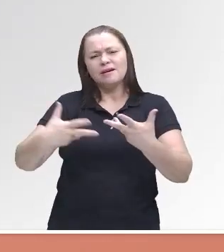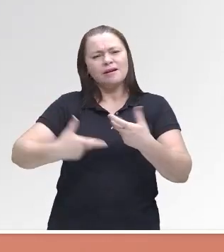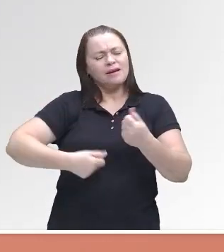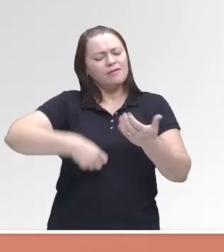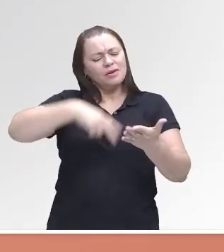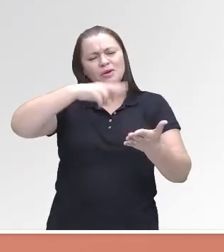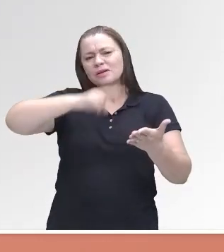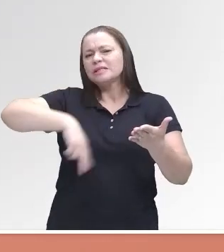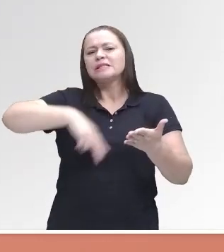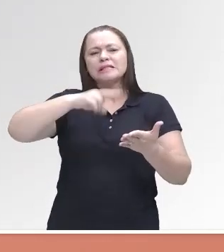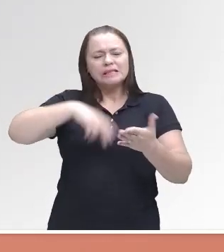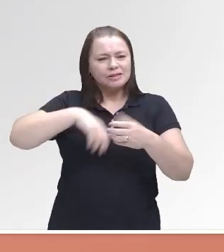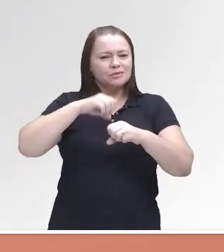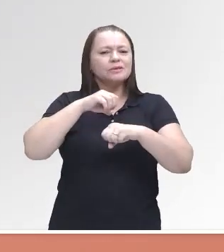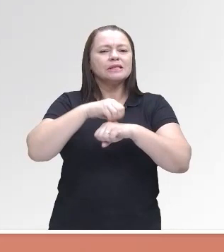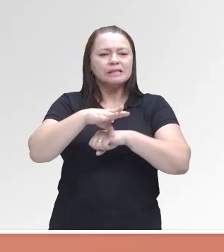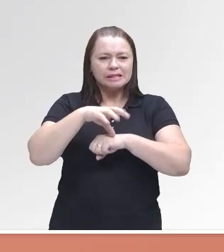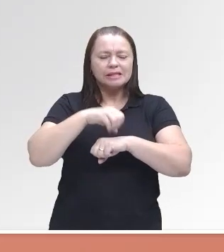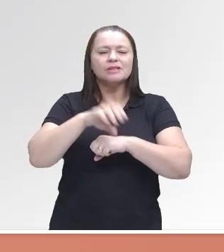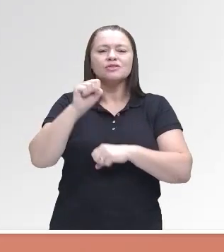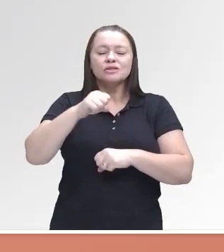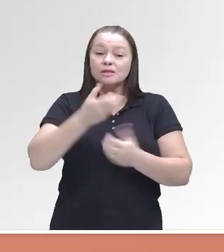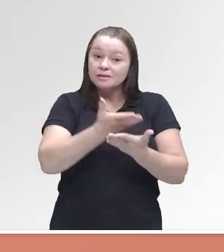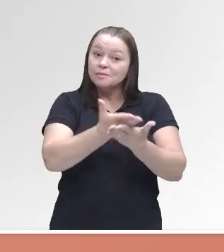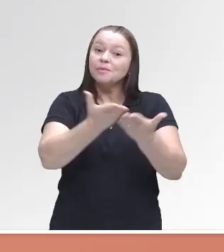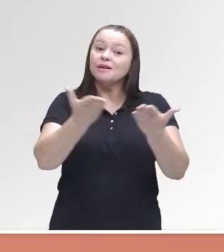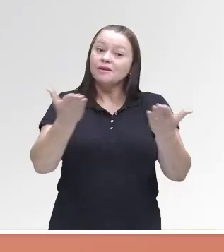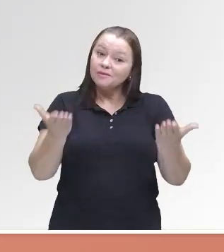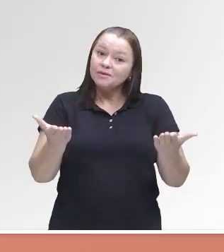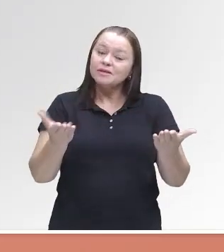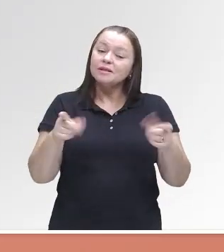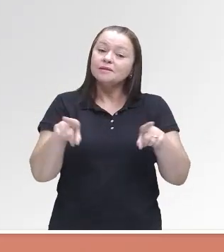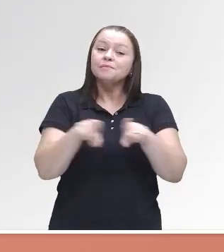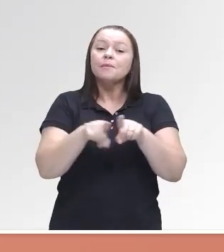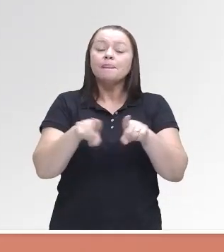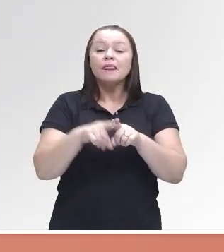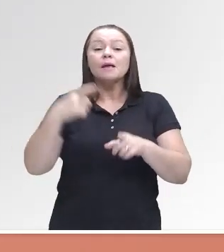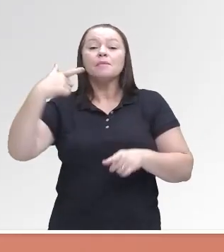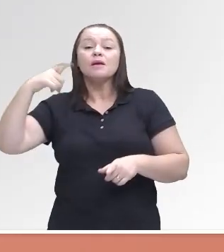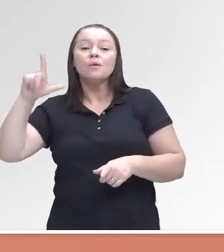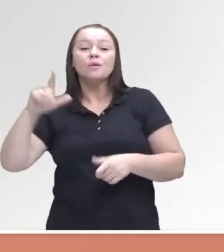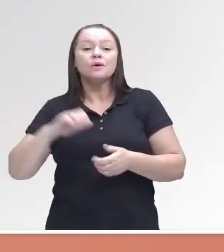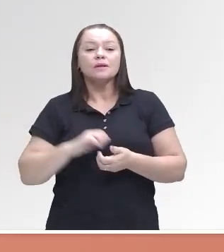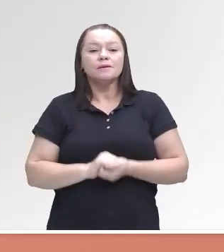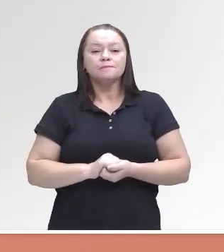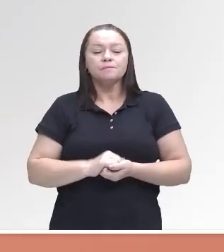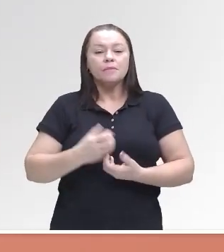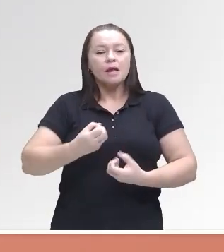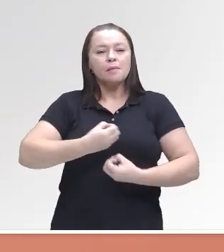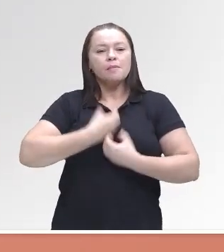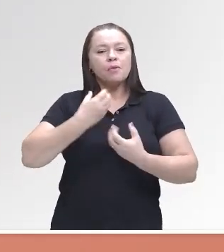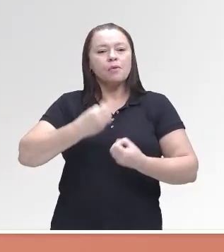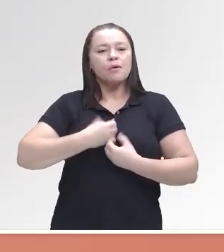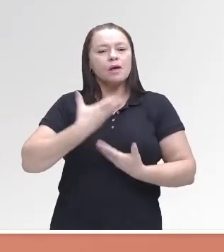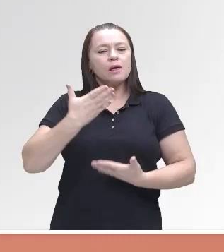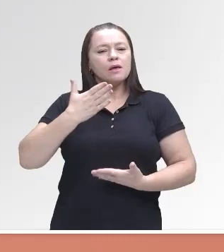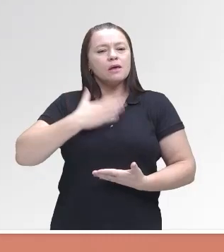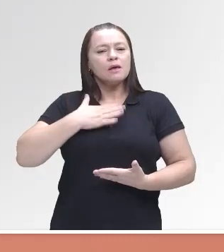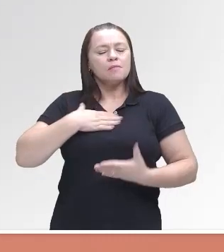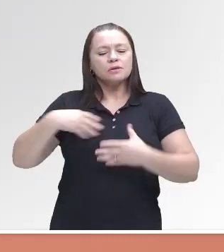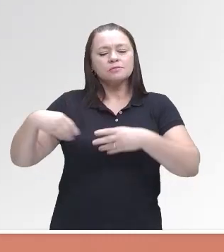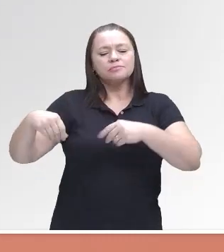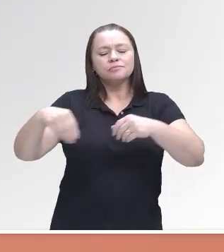maravilhoso essa dica de leitura que eu trouxe para vocês. E também essa outra. Poemas da minha